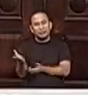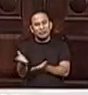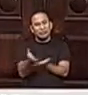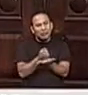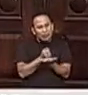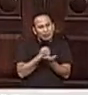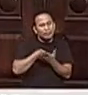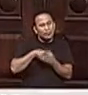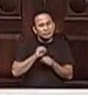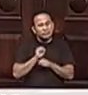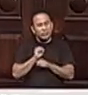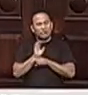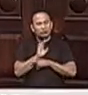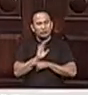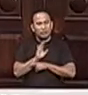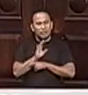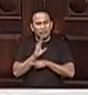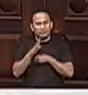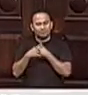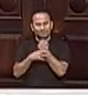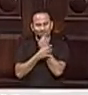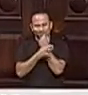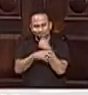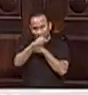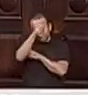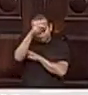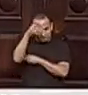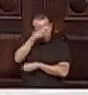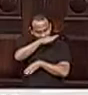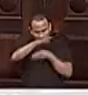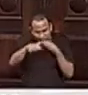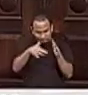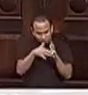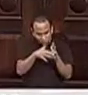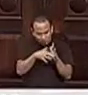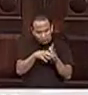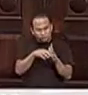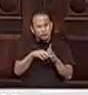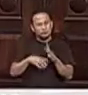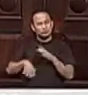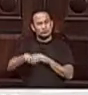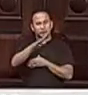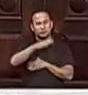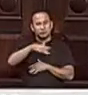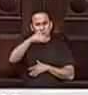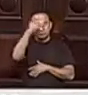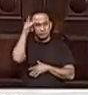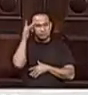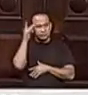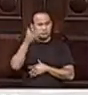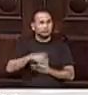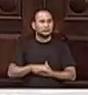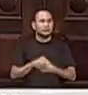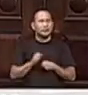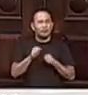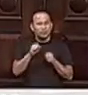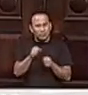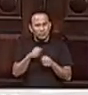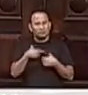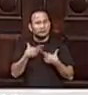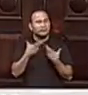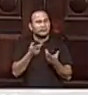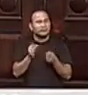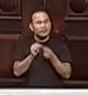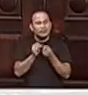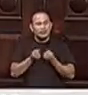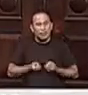a segurança pública para todos os cidadãos e que não seja algo apenas a ser apropriado por aqueles que vão fazer a